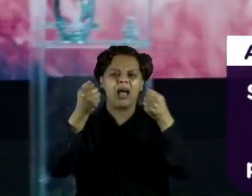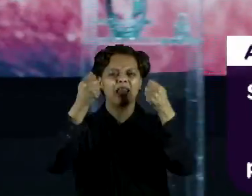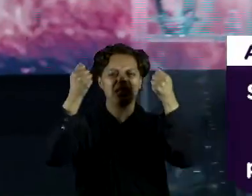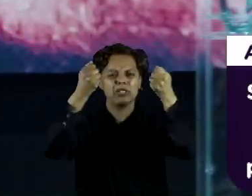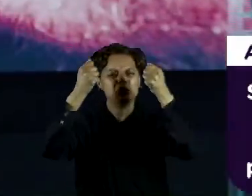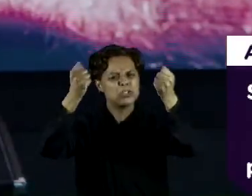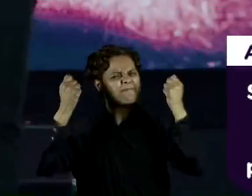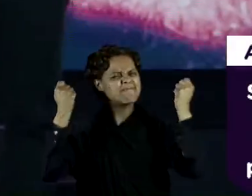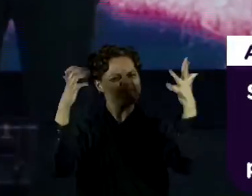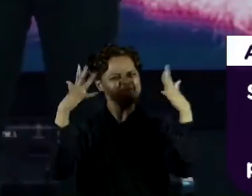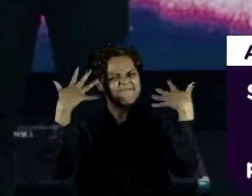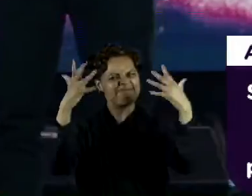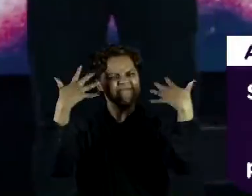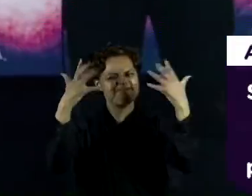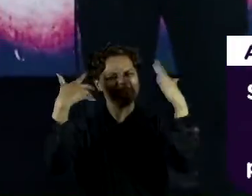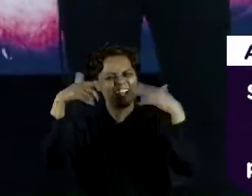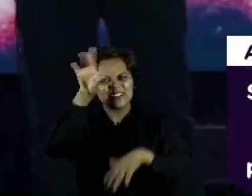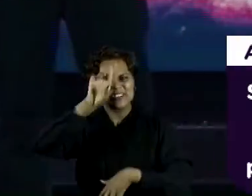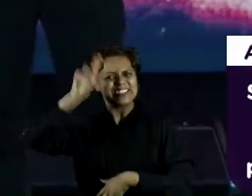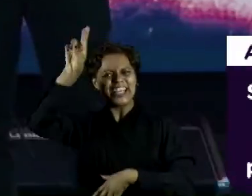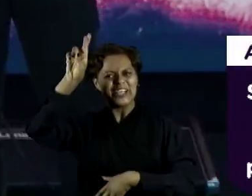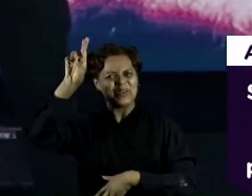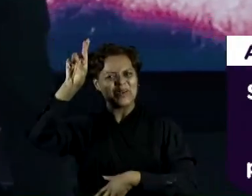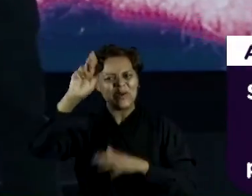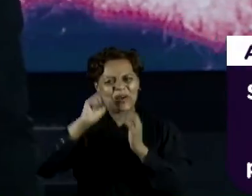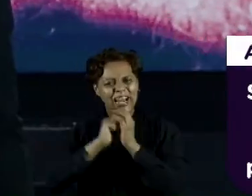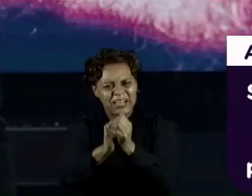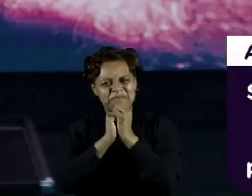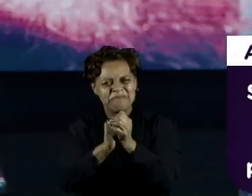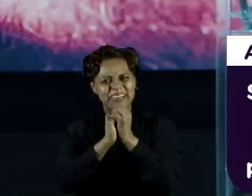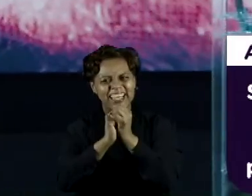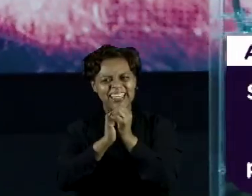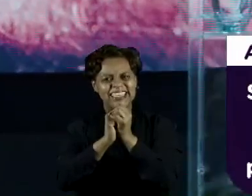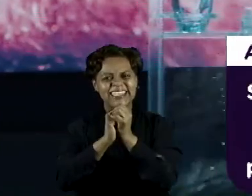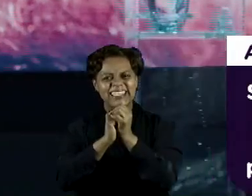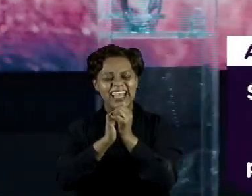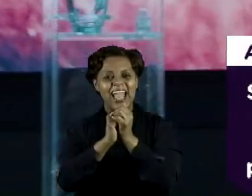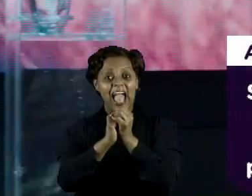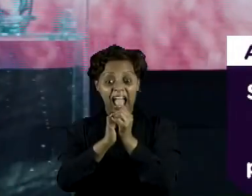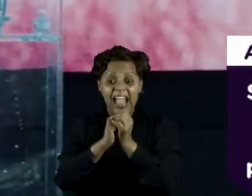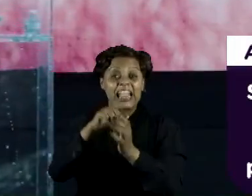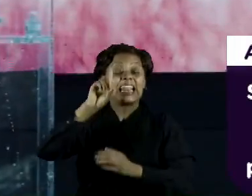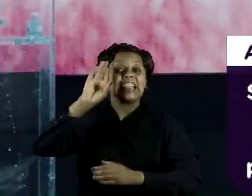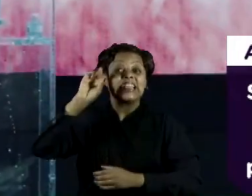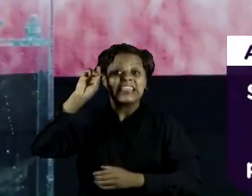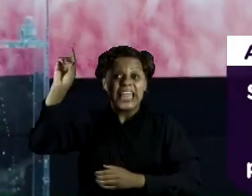meu querido. Deus é bom. A obra que Ele começou na tua vida, Ele